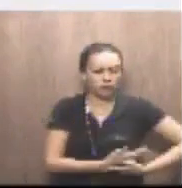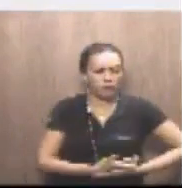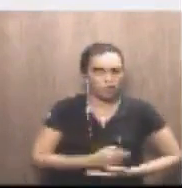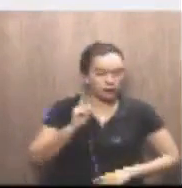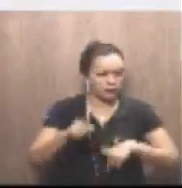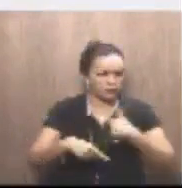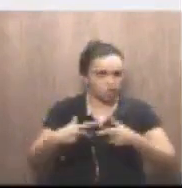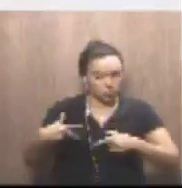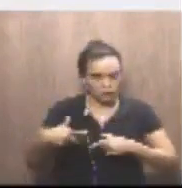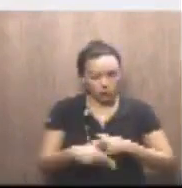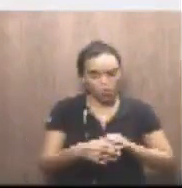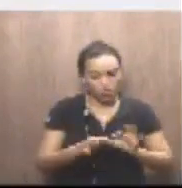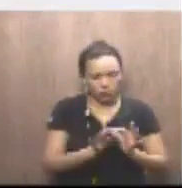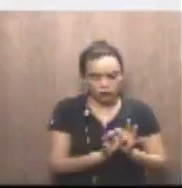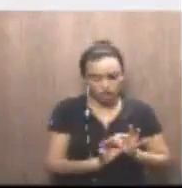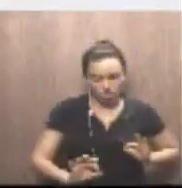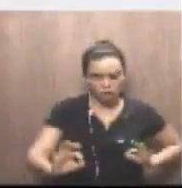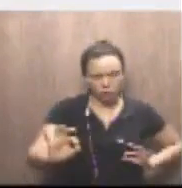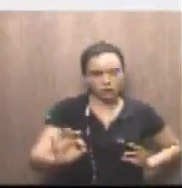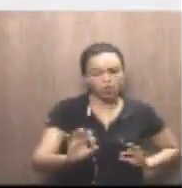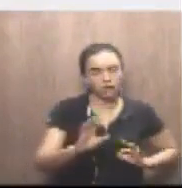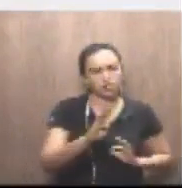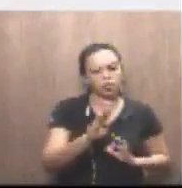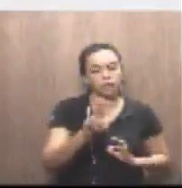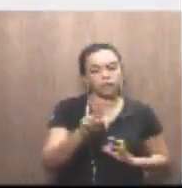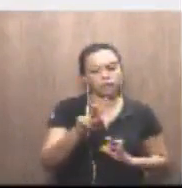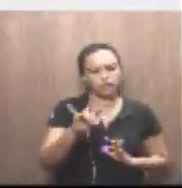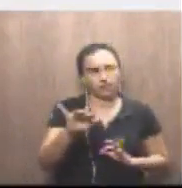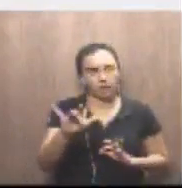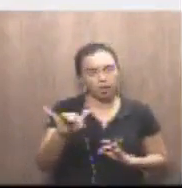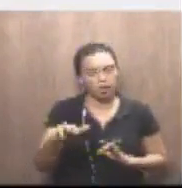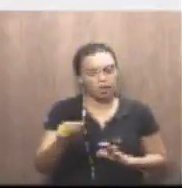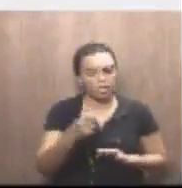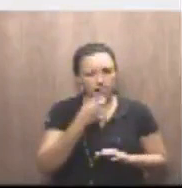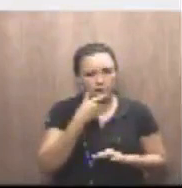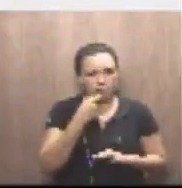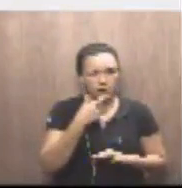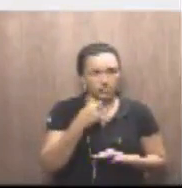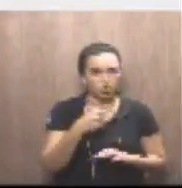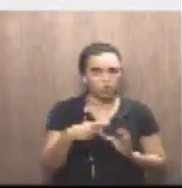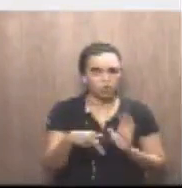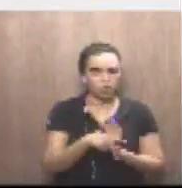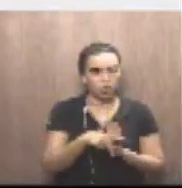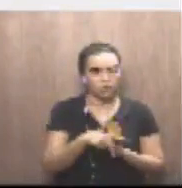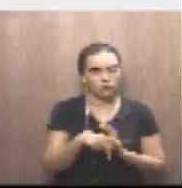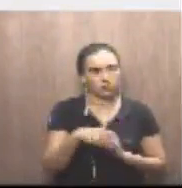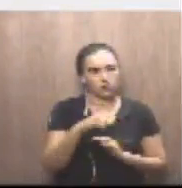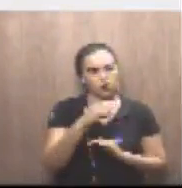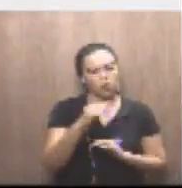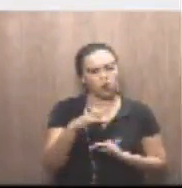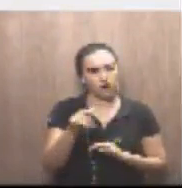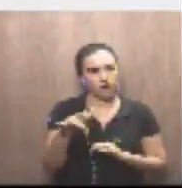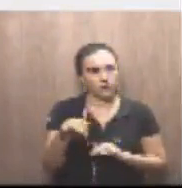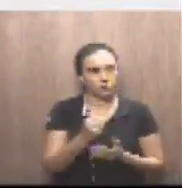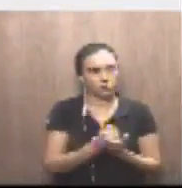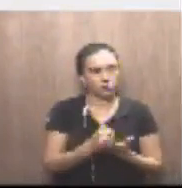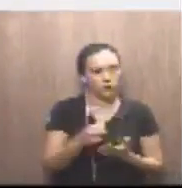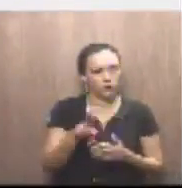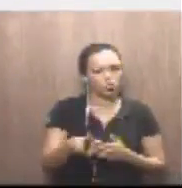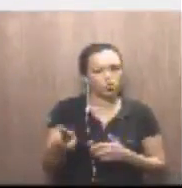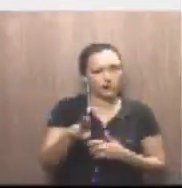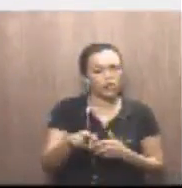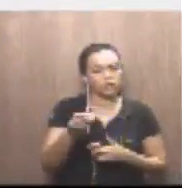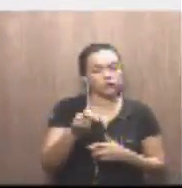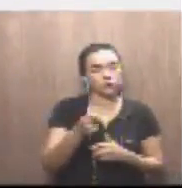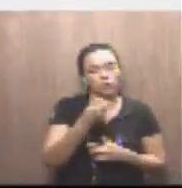do cordão umbilical. A buvicaína, por exemplo, medicamento derivado da cocaína, usado como analgésico local, tem